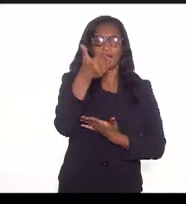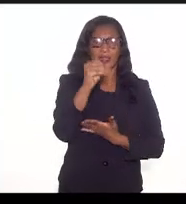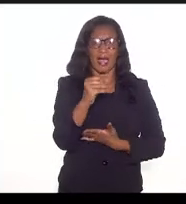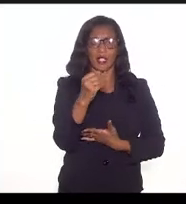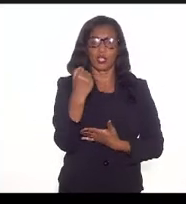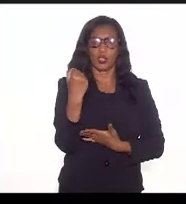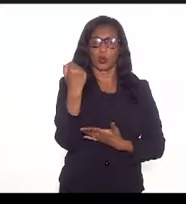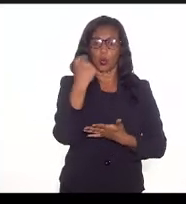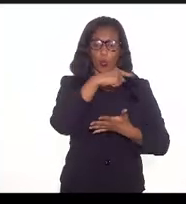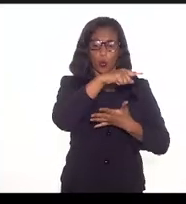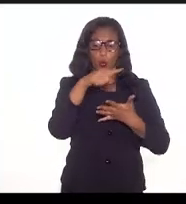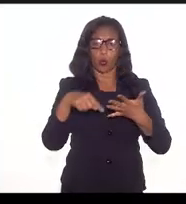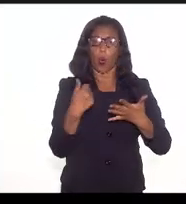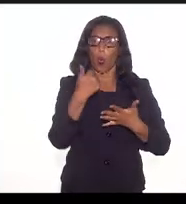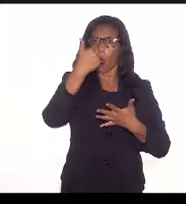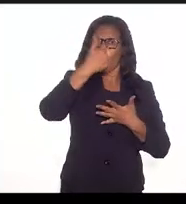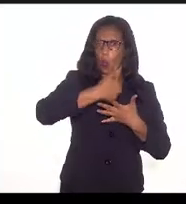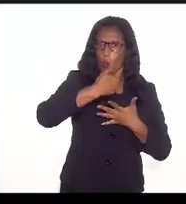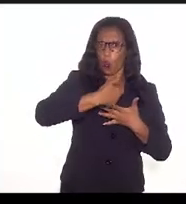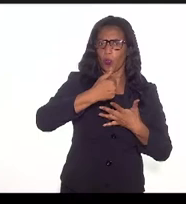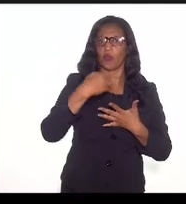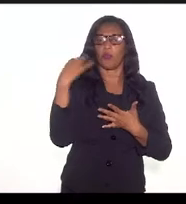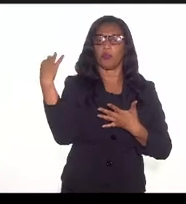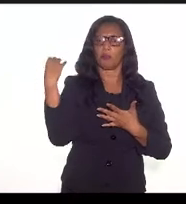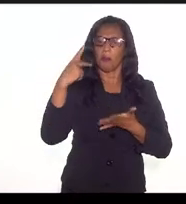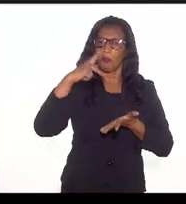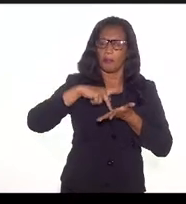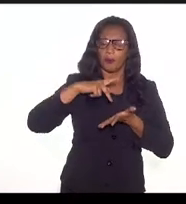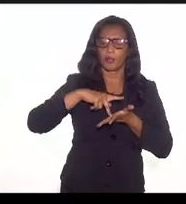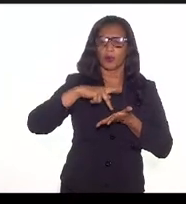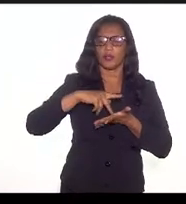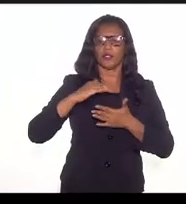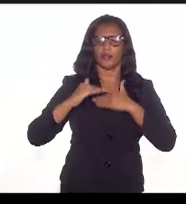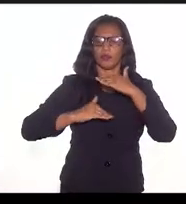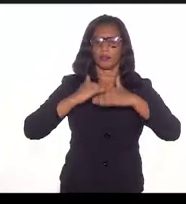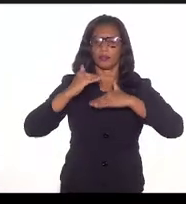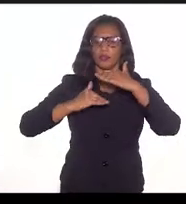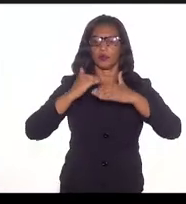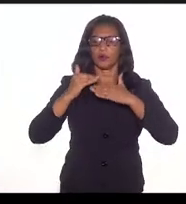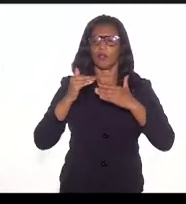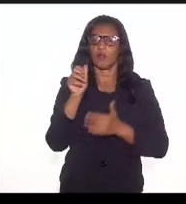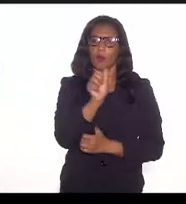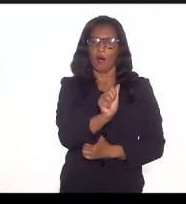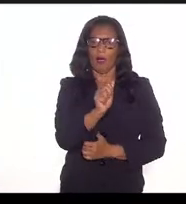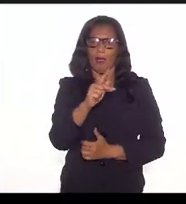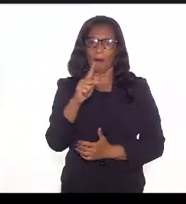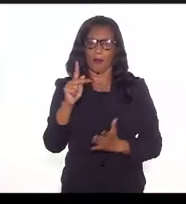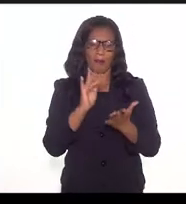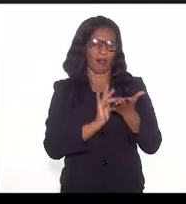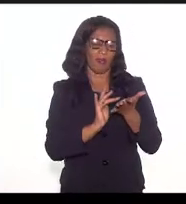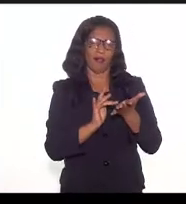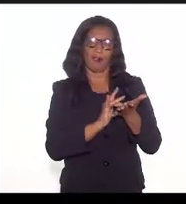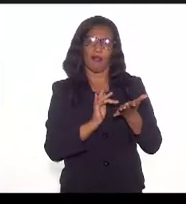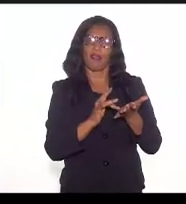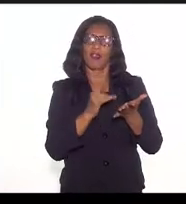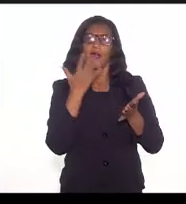contratos deu muita mídia positiva, foi o desenvolvimento de um aplicativo que ele faz o controle das contas públicas do